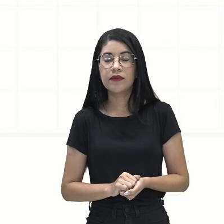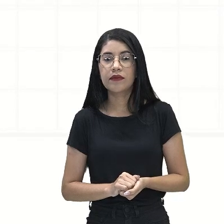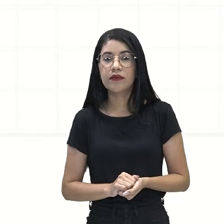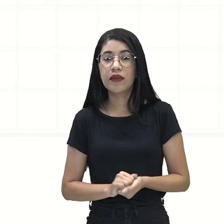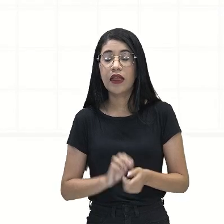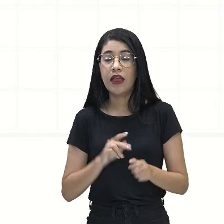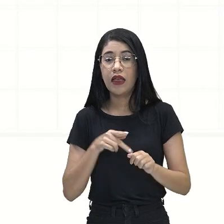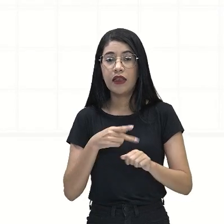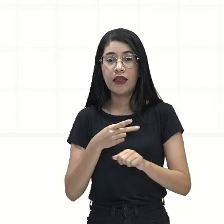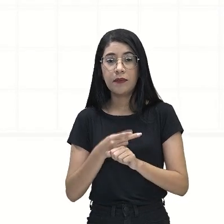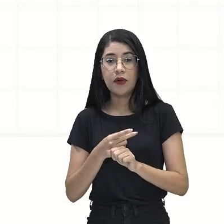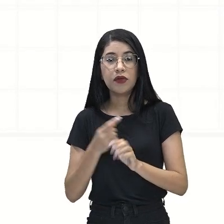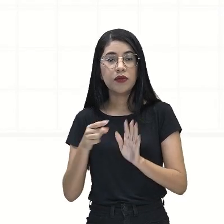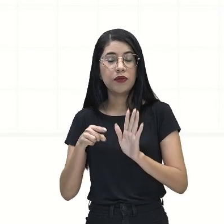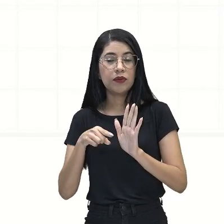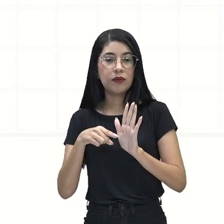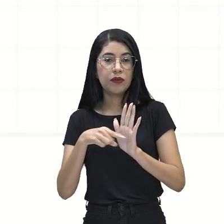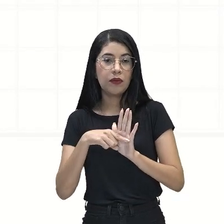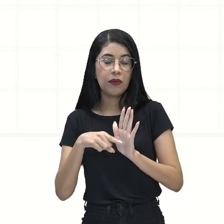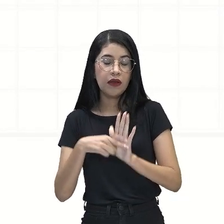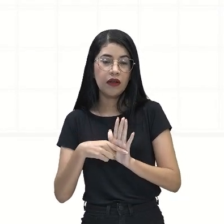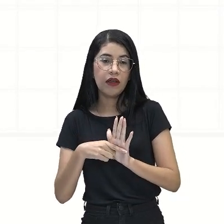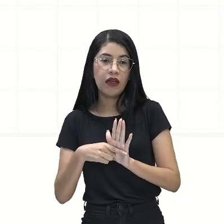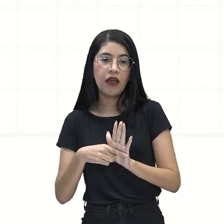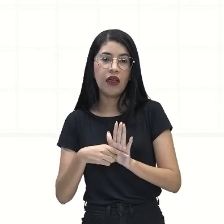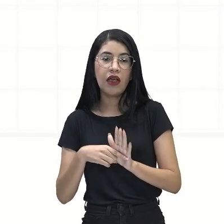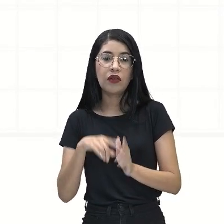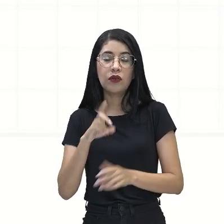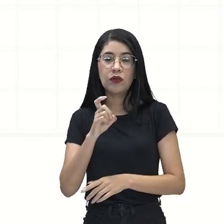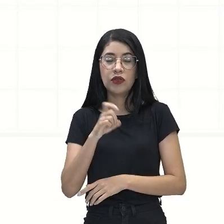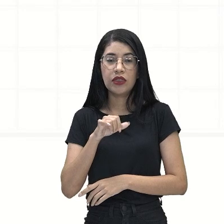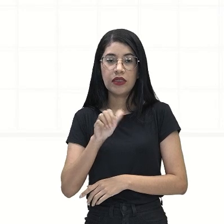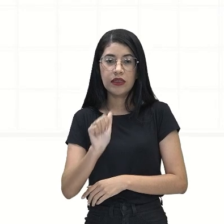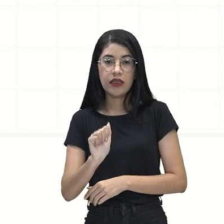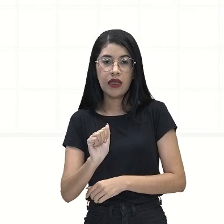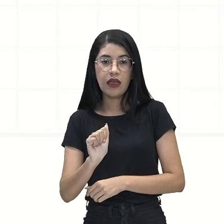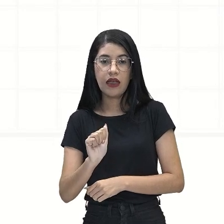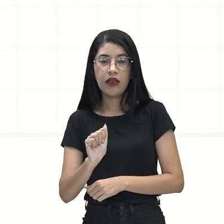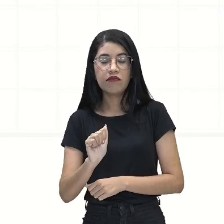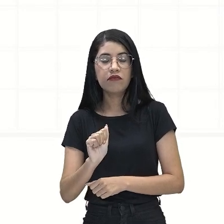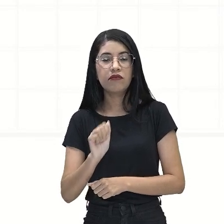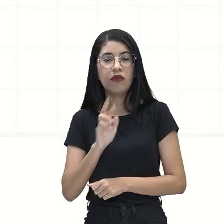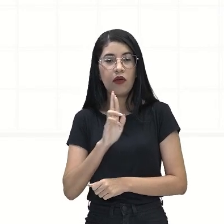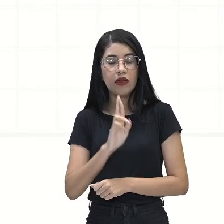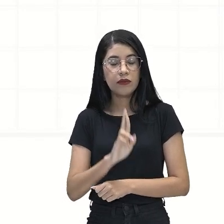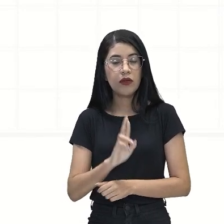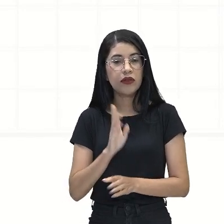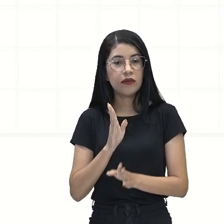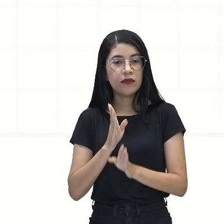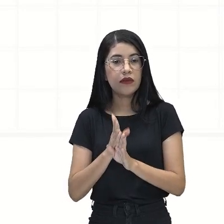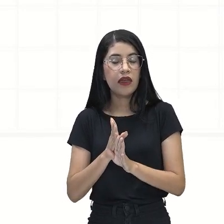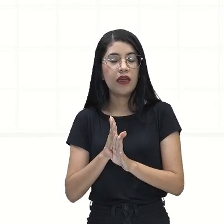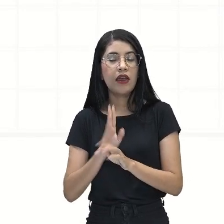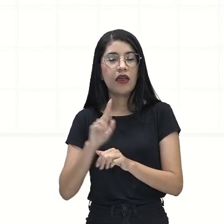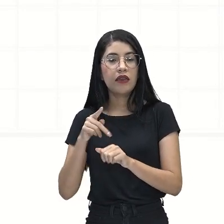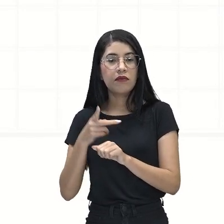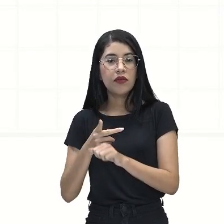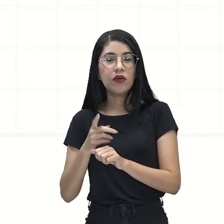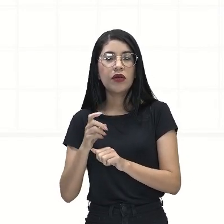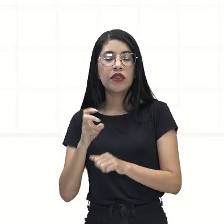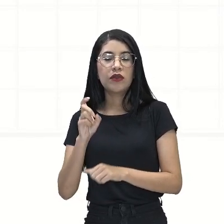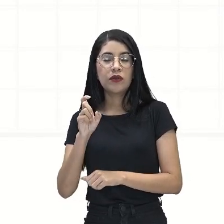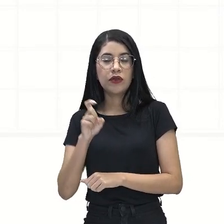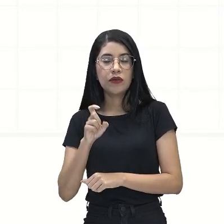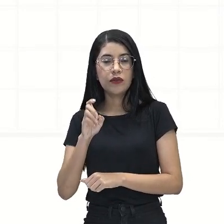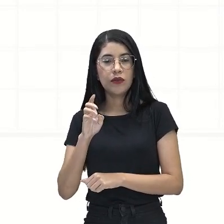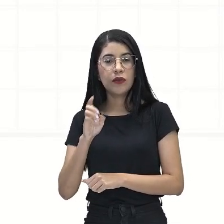depois eu fiz a subtração do x do A, e guardei o resultado. Fiz a subtração do ponto B,